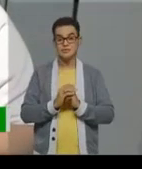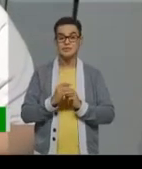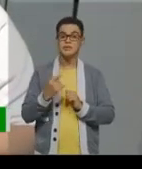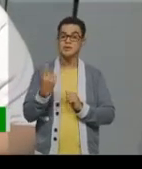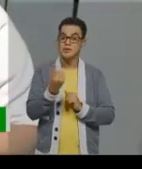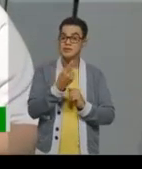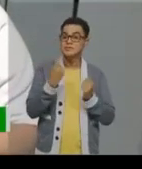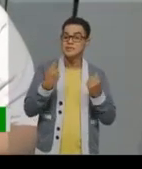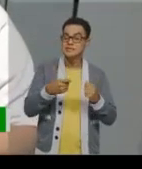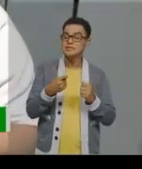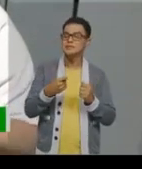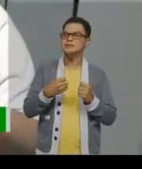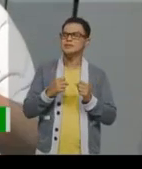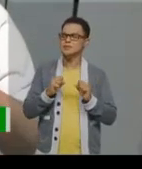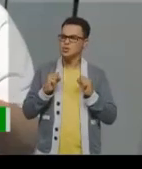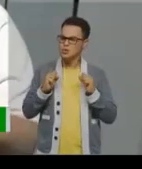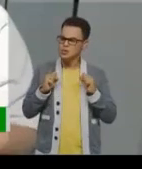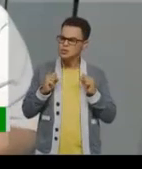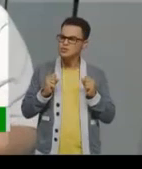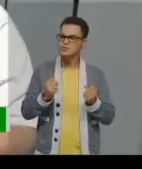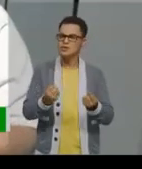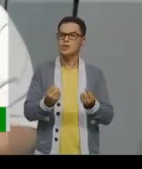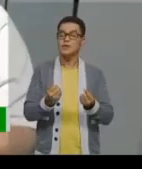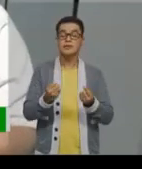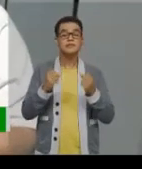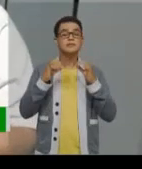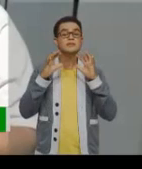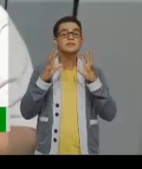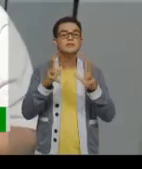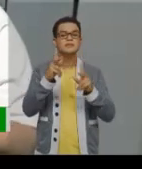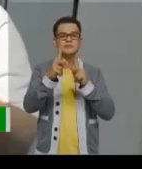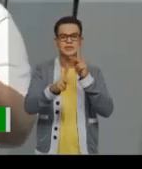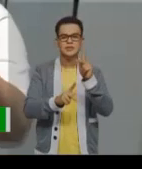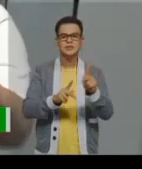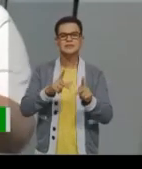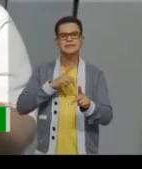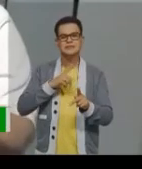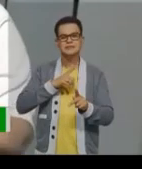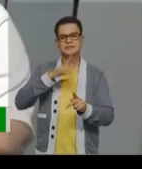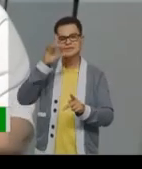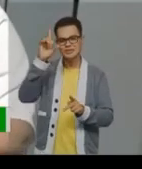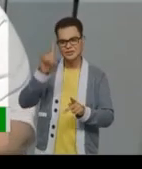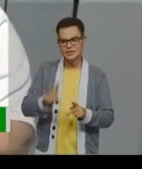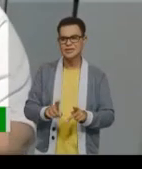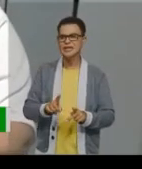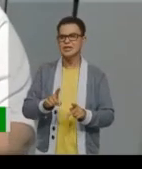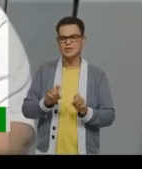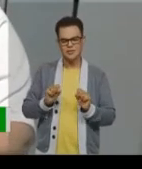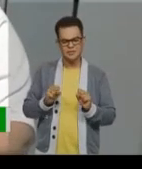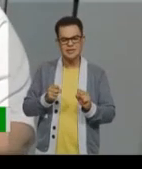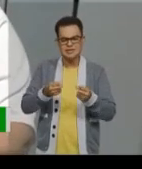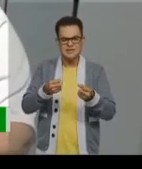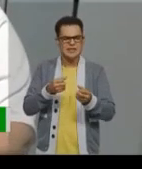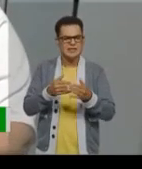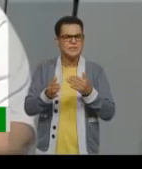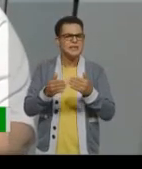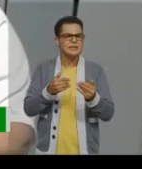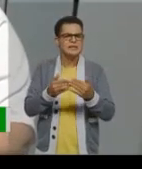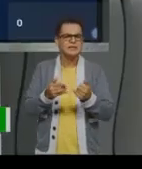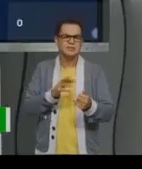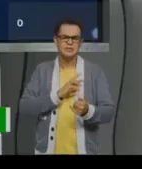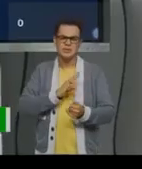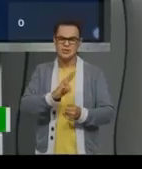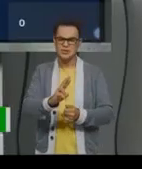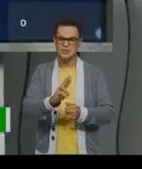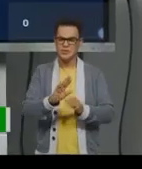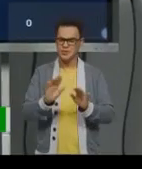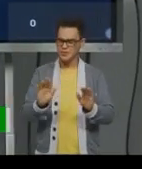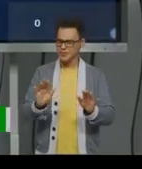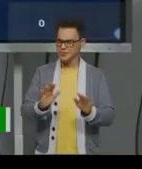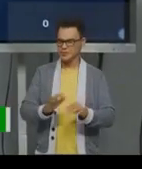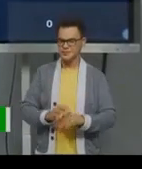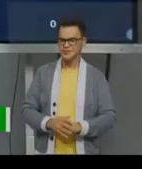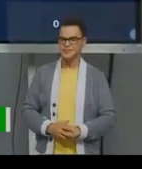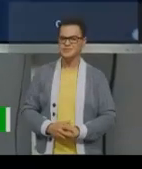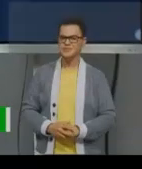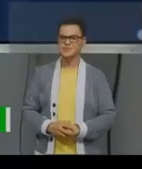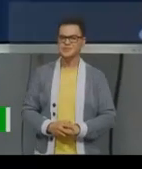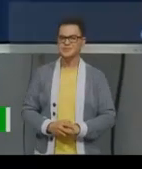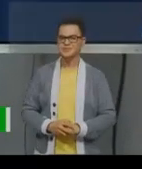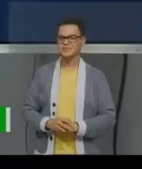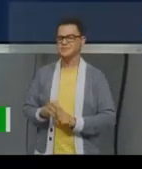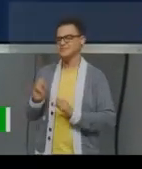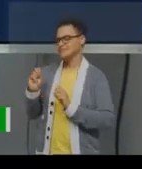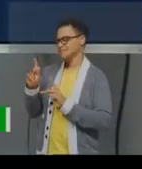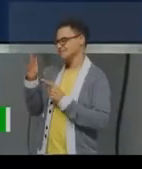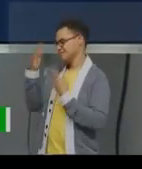as pessoas tenham os seus direitos preservados, independente da sua confissão religiosa. Ok,